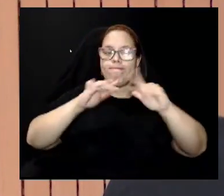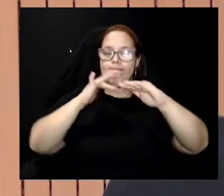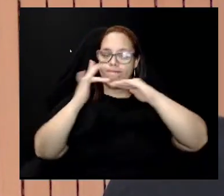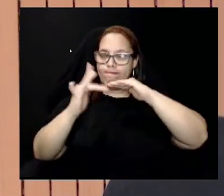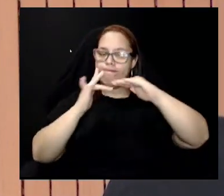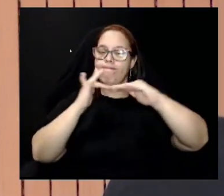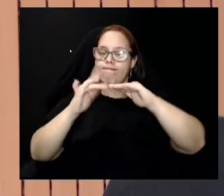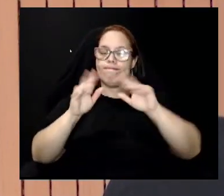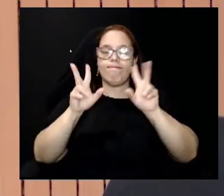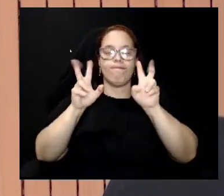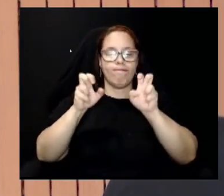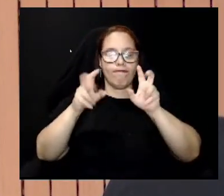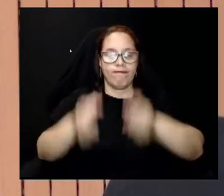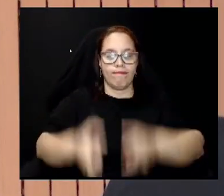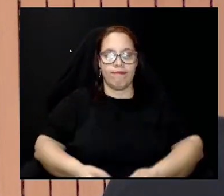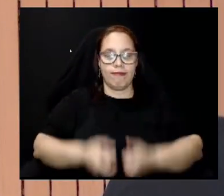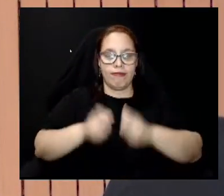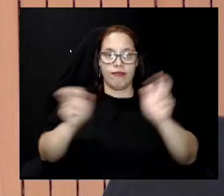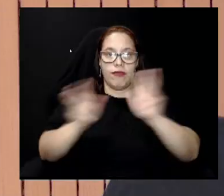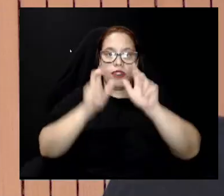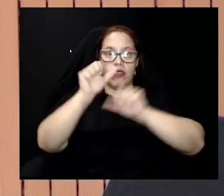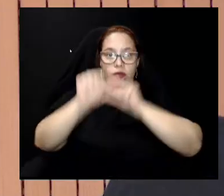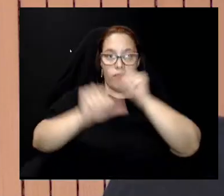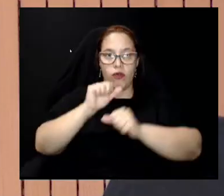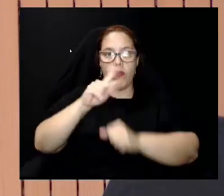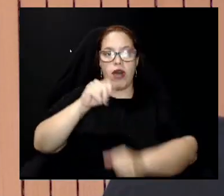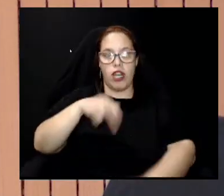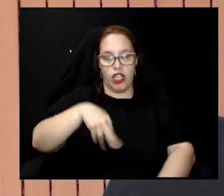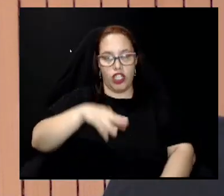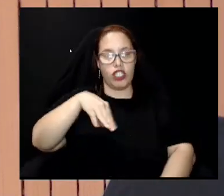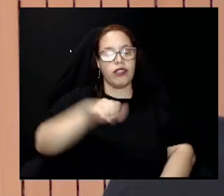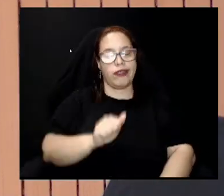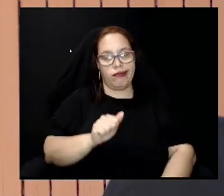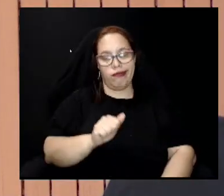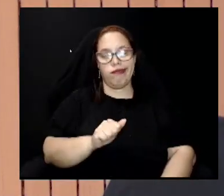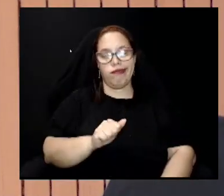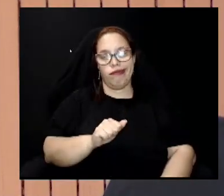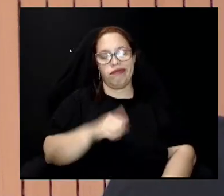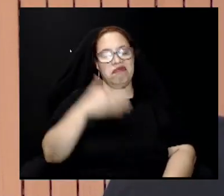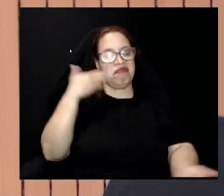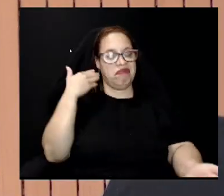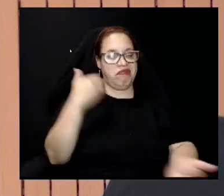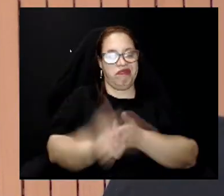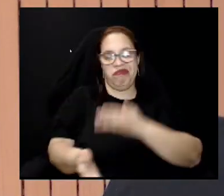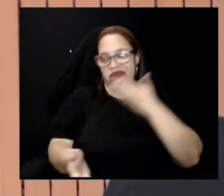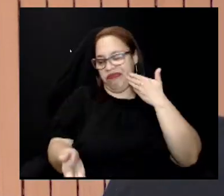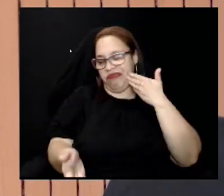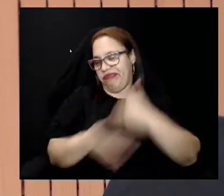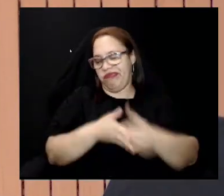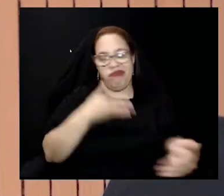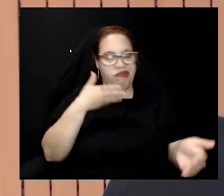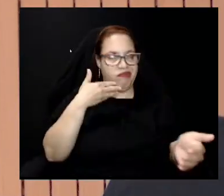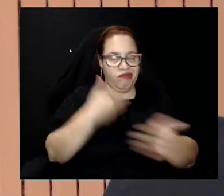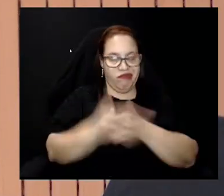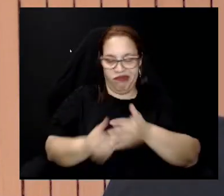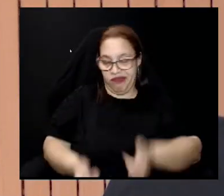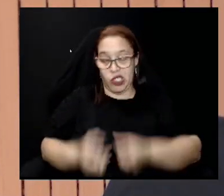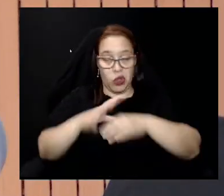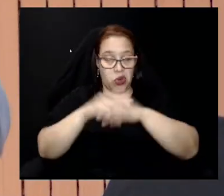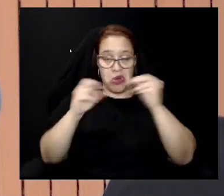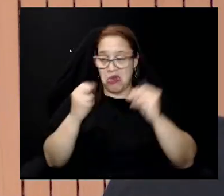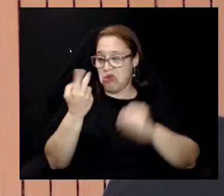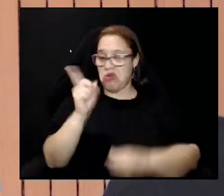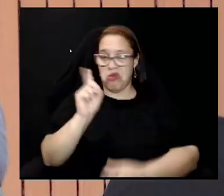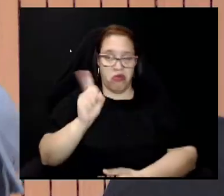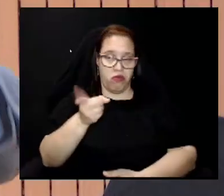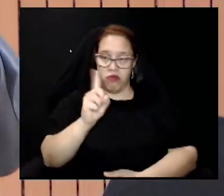já é um sinal de que a gente mudou um paradigma, né? E daí, independente se é um câncer curável ou não, ali